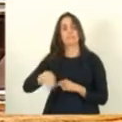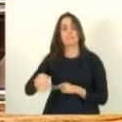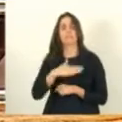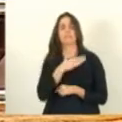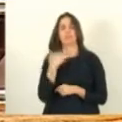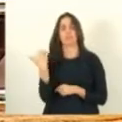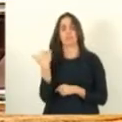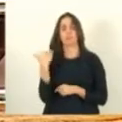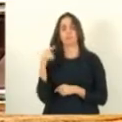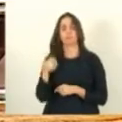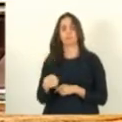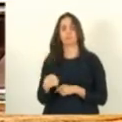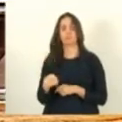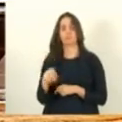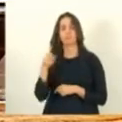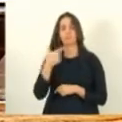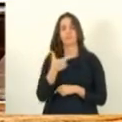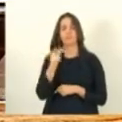faleceu. Ela alega